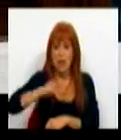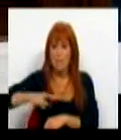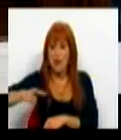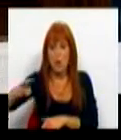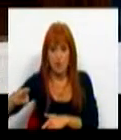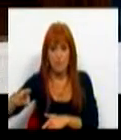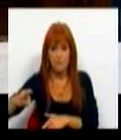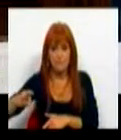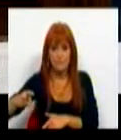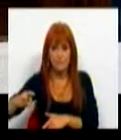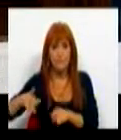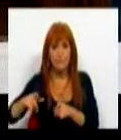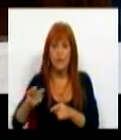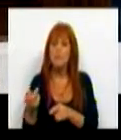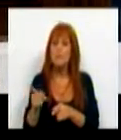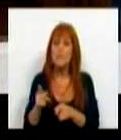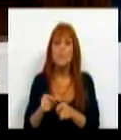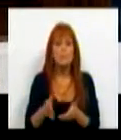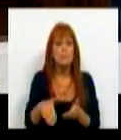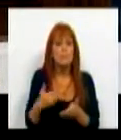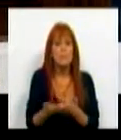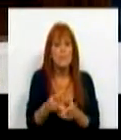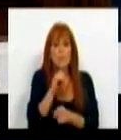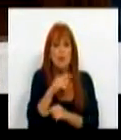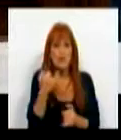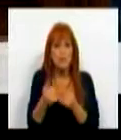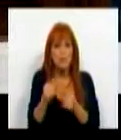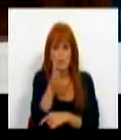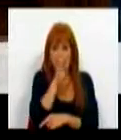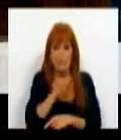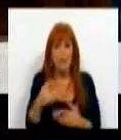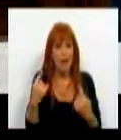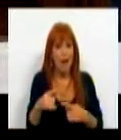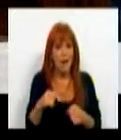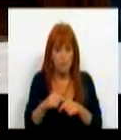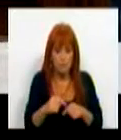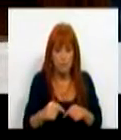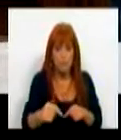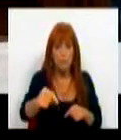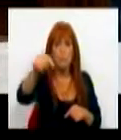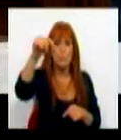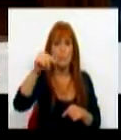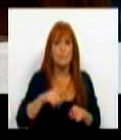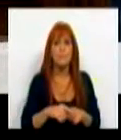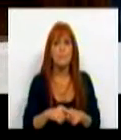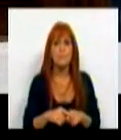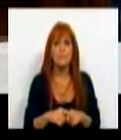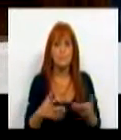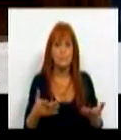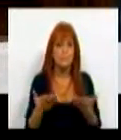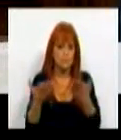milhões, que é para contemplar eventuais riscos de execução que haja ao longo do